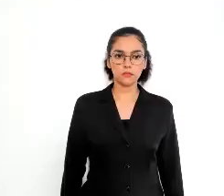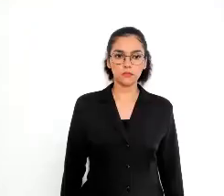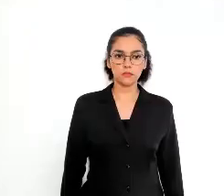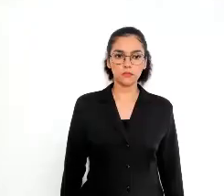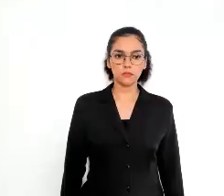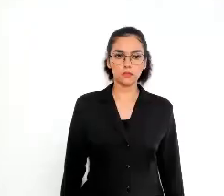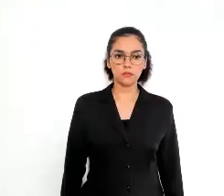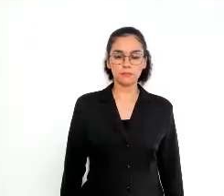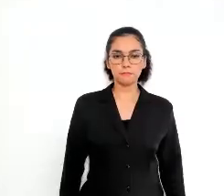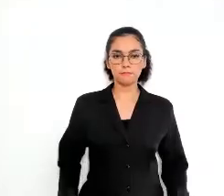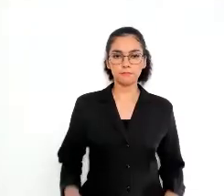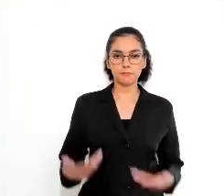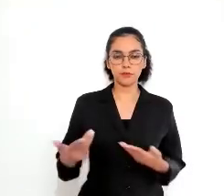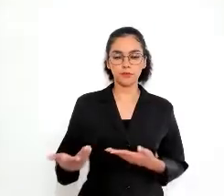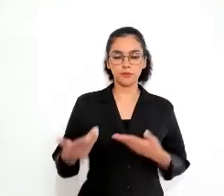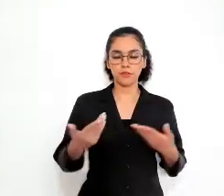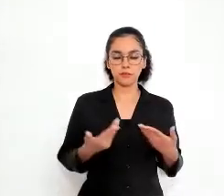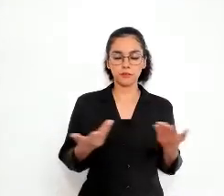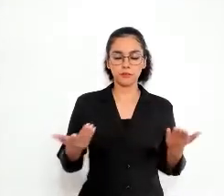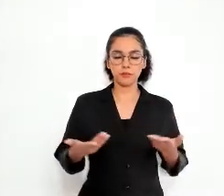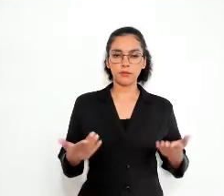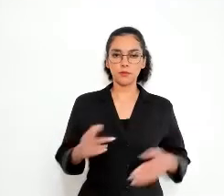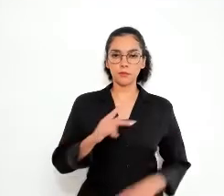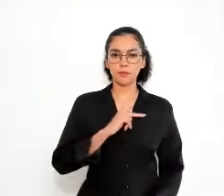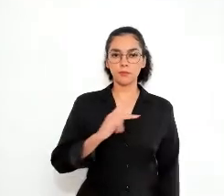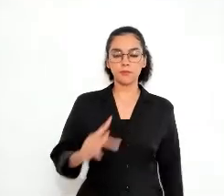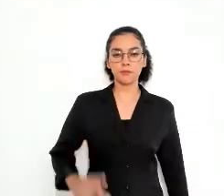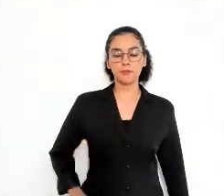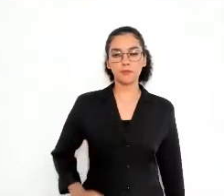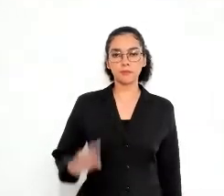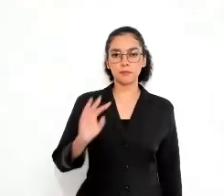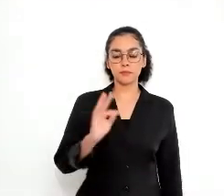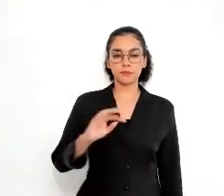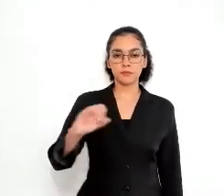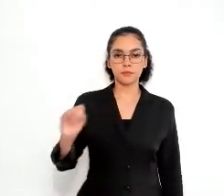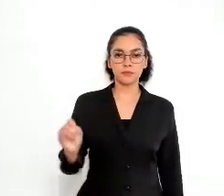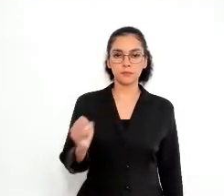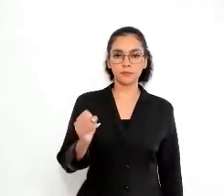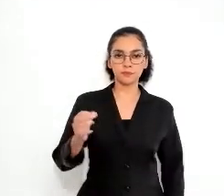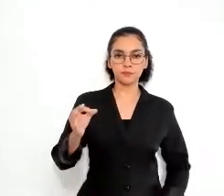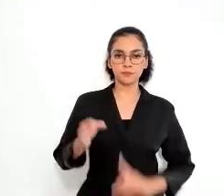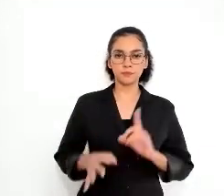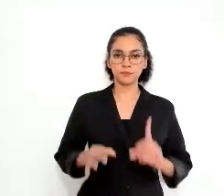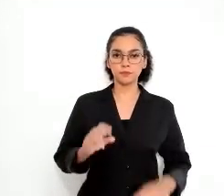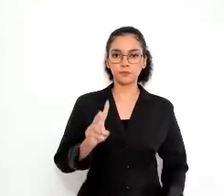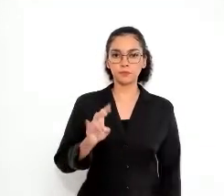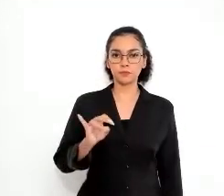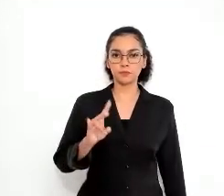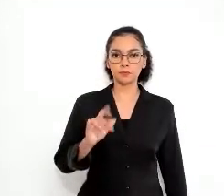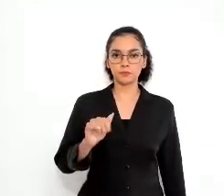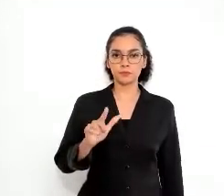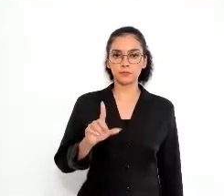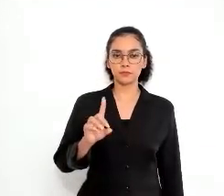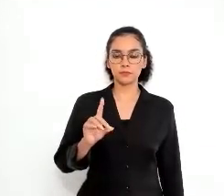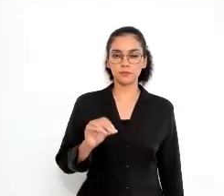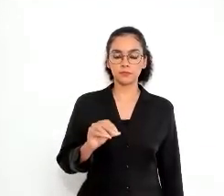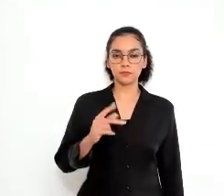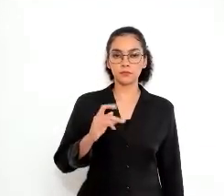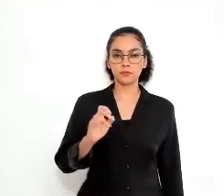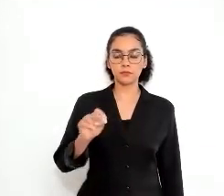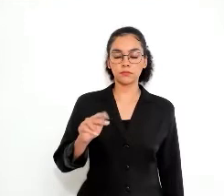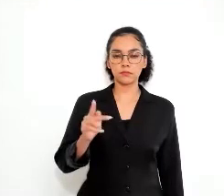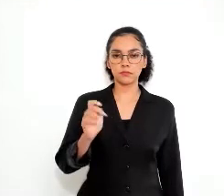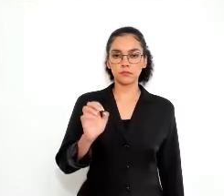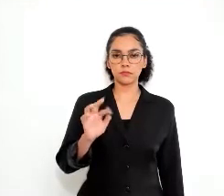Chamamos ao centro do palco o presidente do Tribunal de Justiça, o desembargador Vivaldo Pinheiro, para entregar a medalha ao